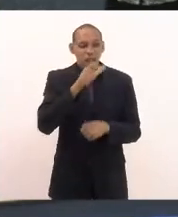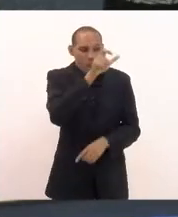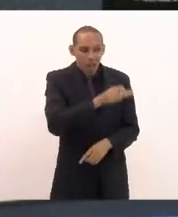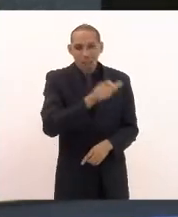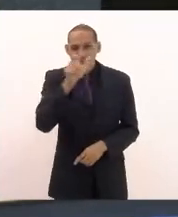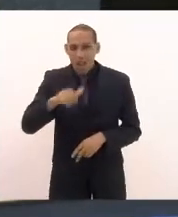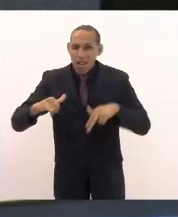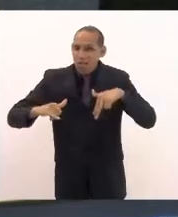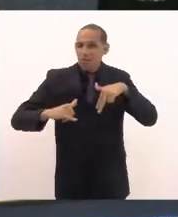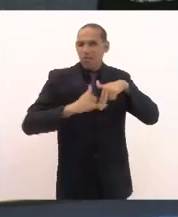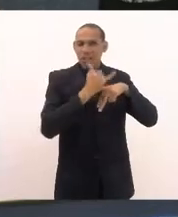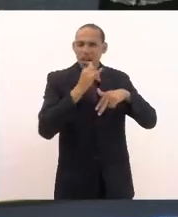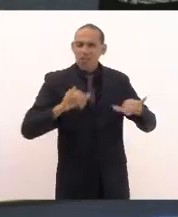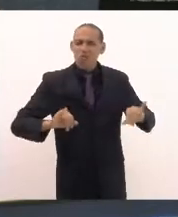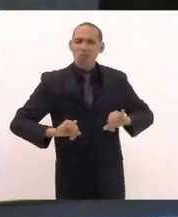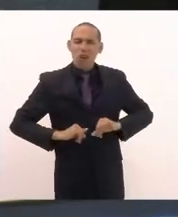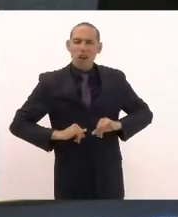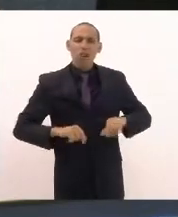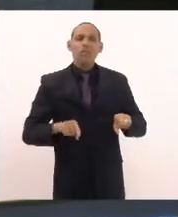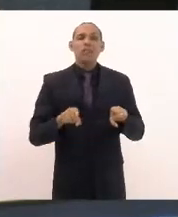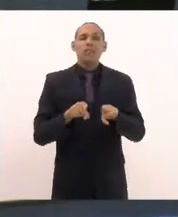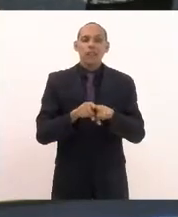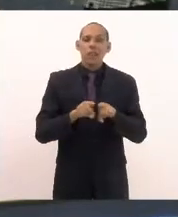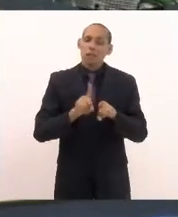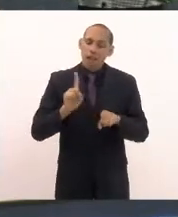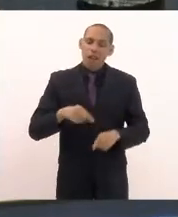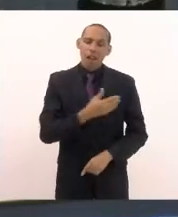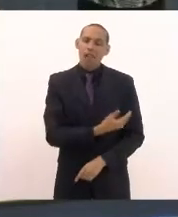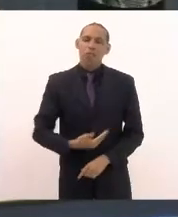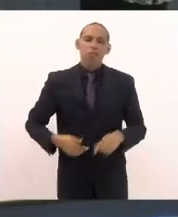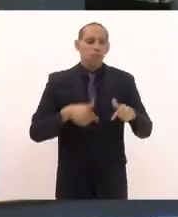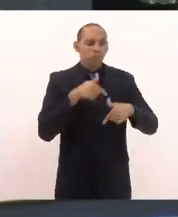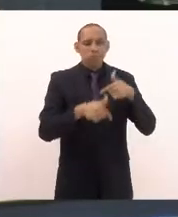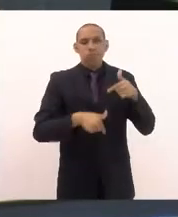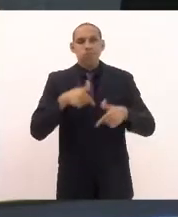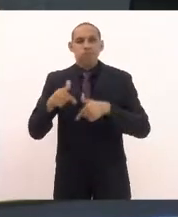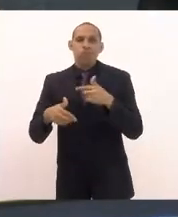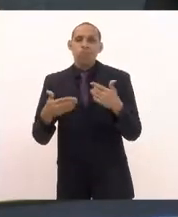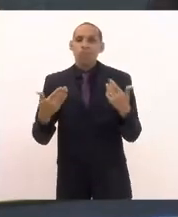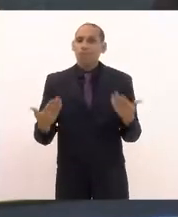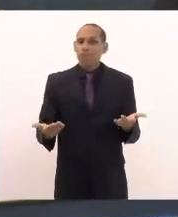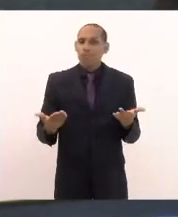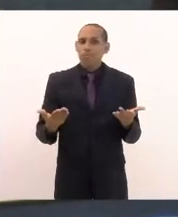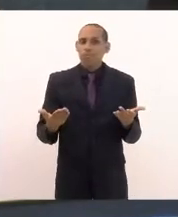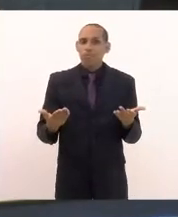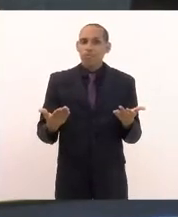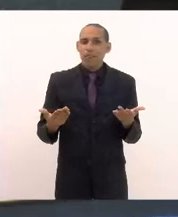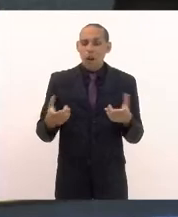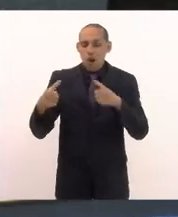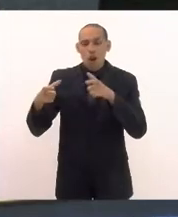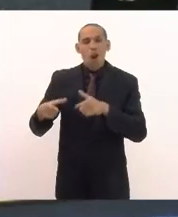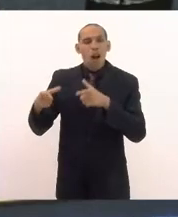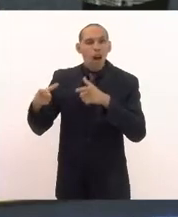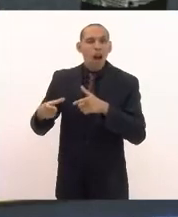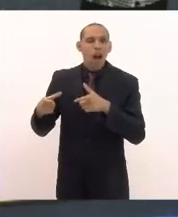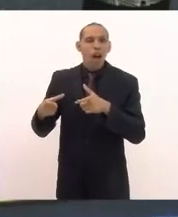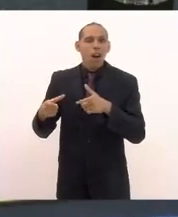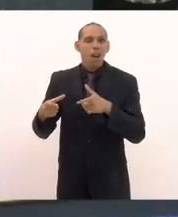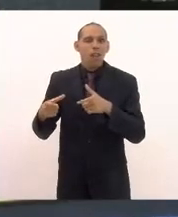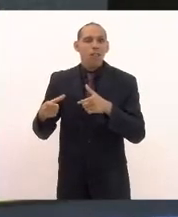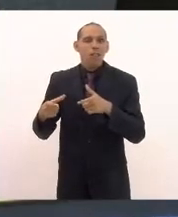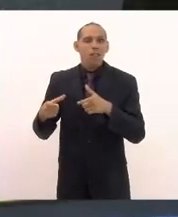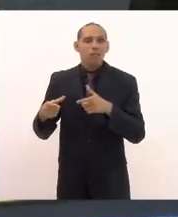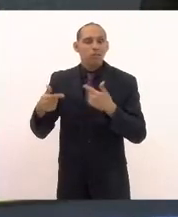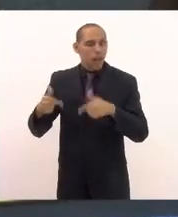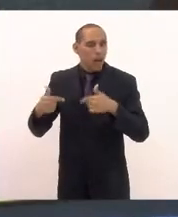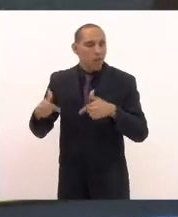de violência também são servidoras públicas. Portanto, constar o local de sua lotação